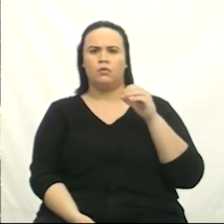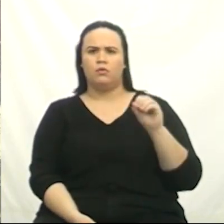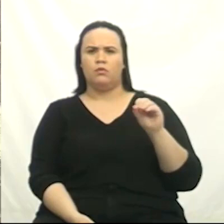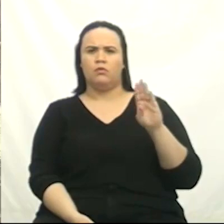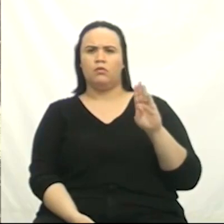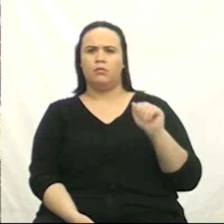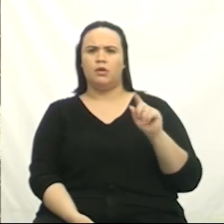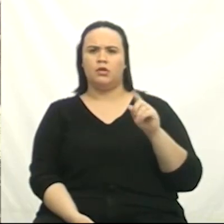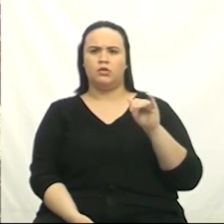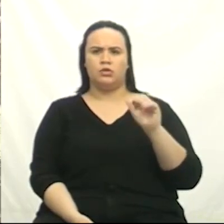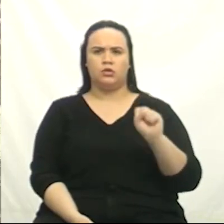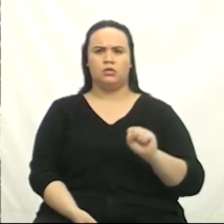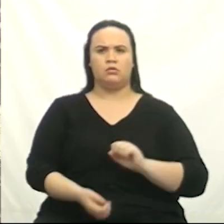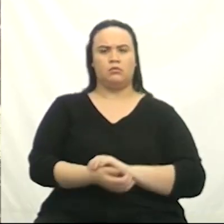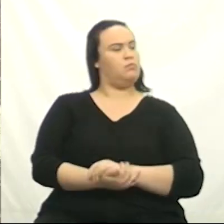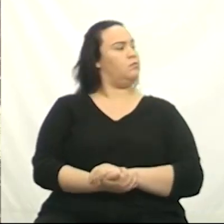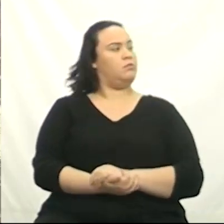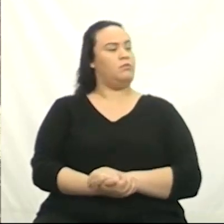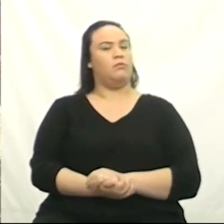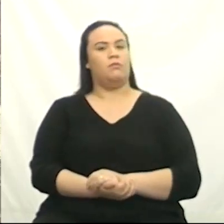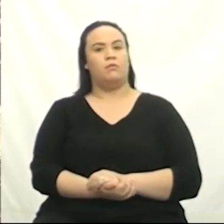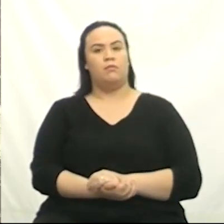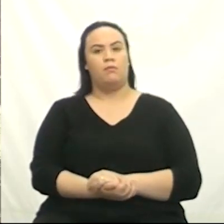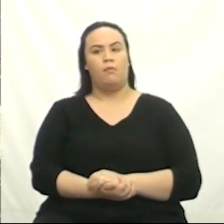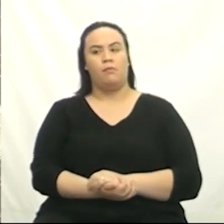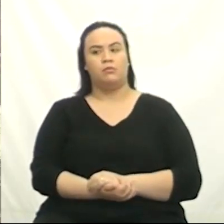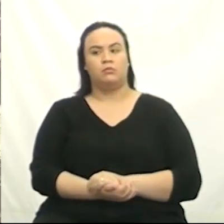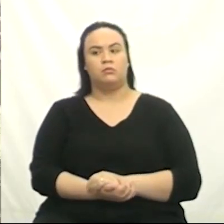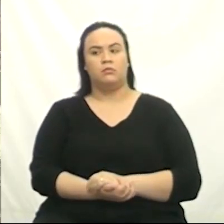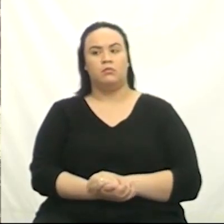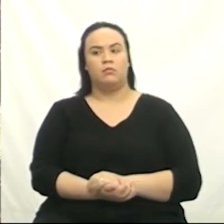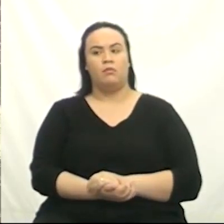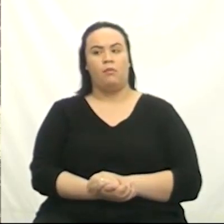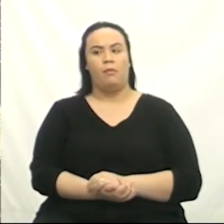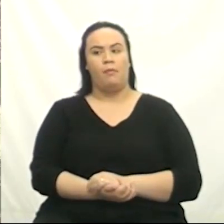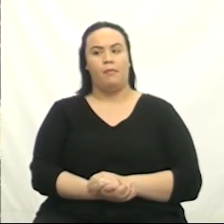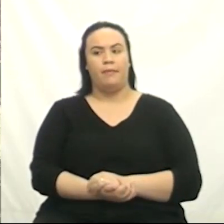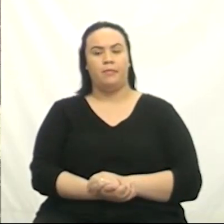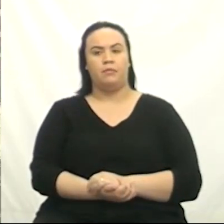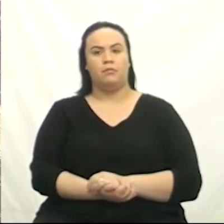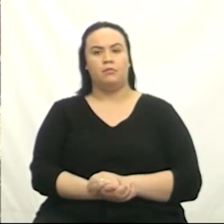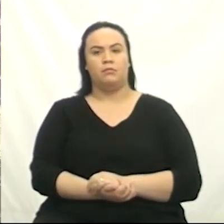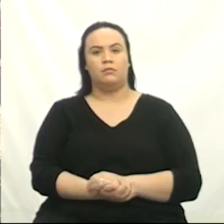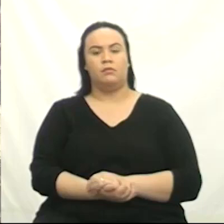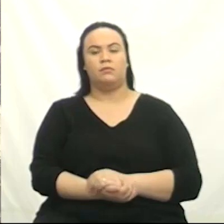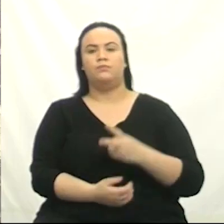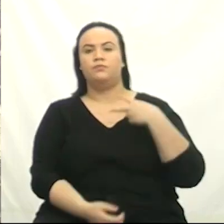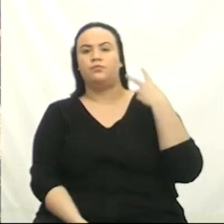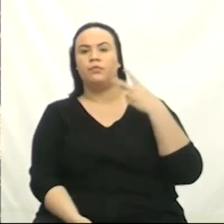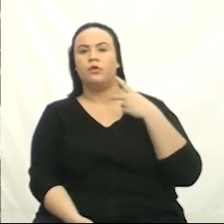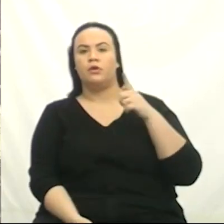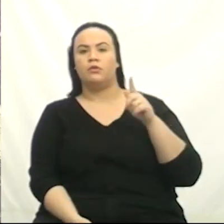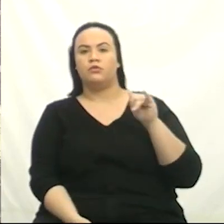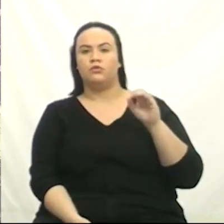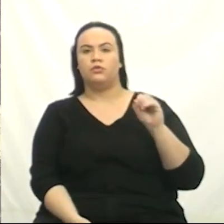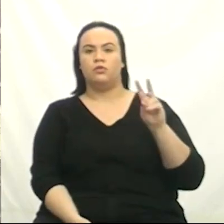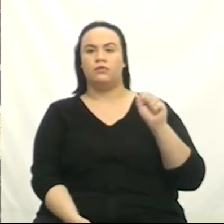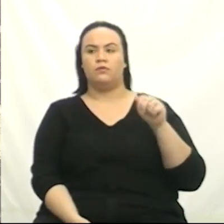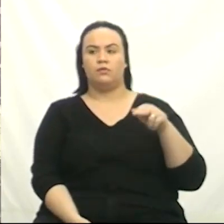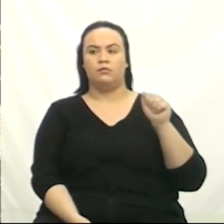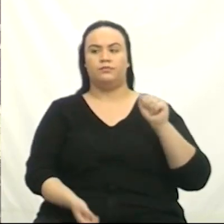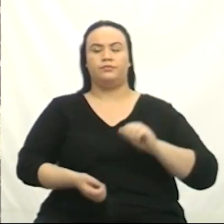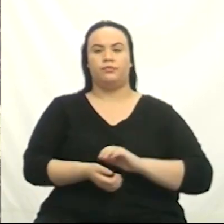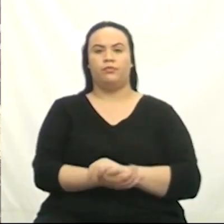Benones da Silva. Declina com a palavra a vereadora Giovana Vito Mondado. Ausente